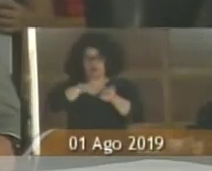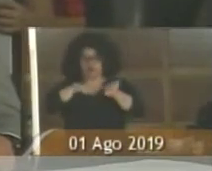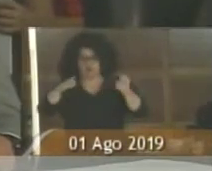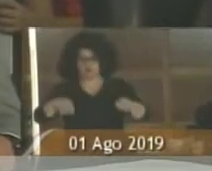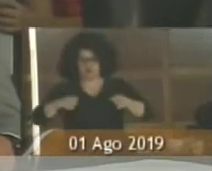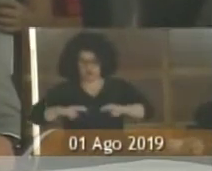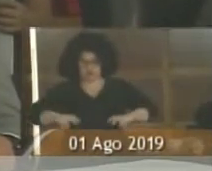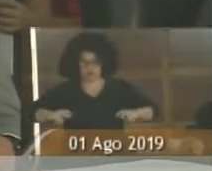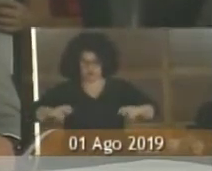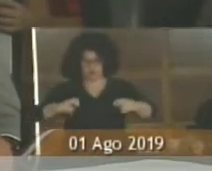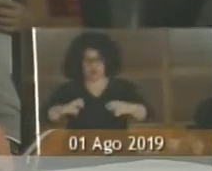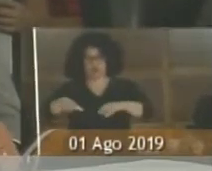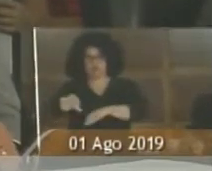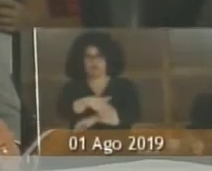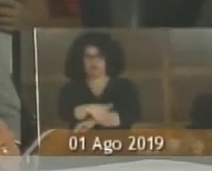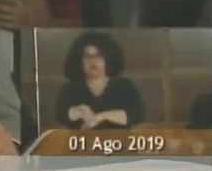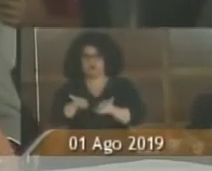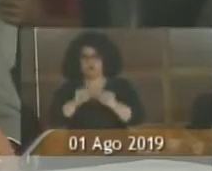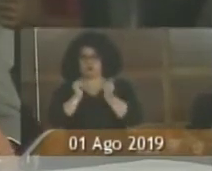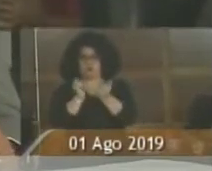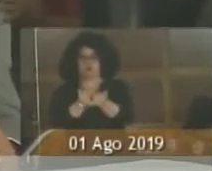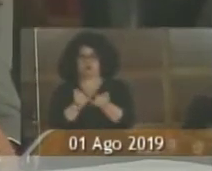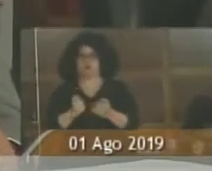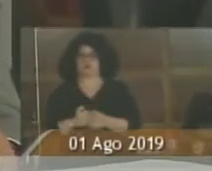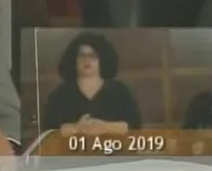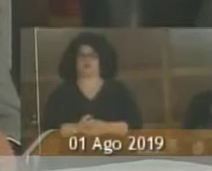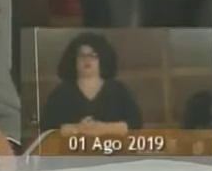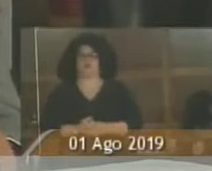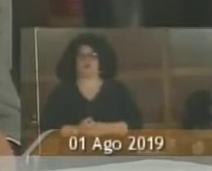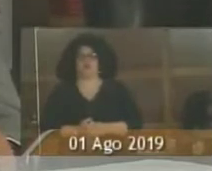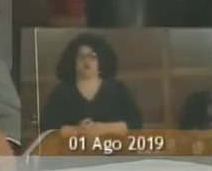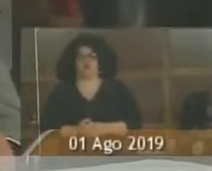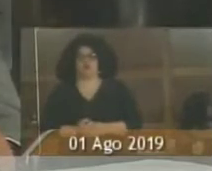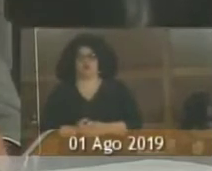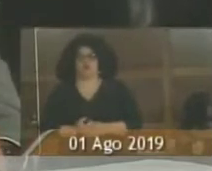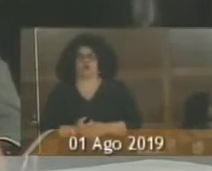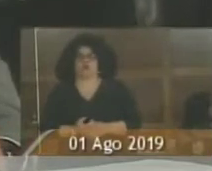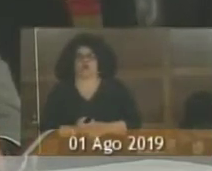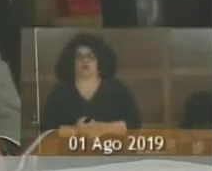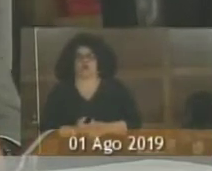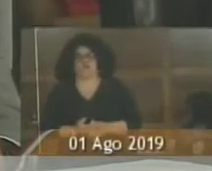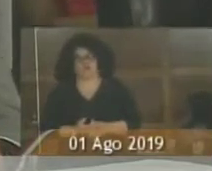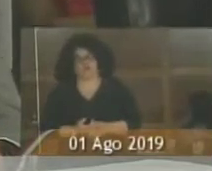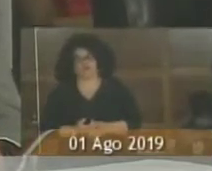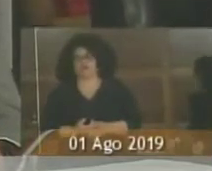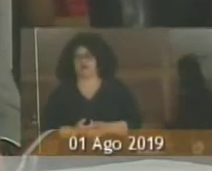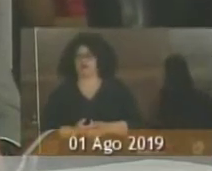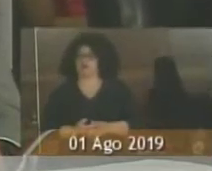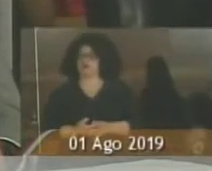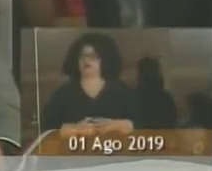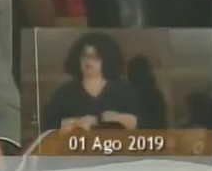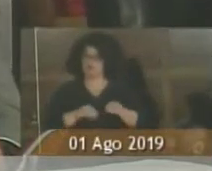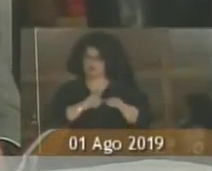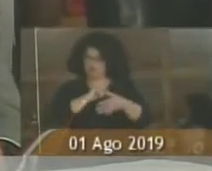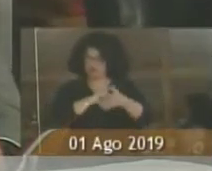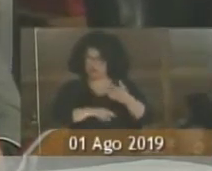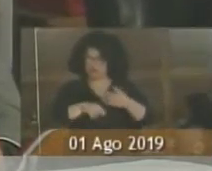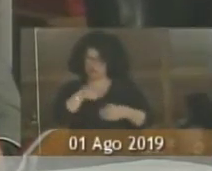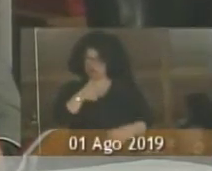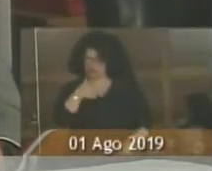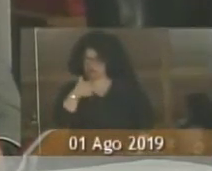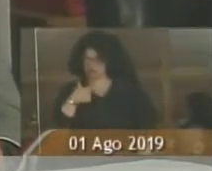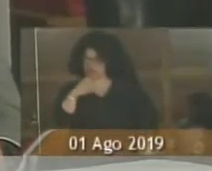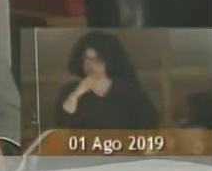de cimento na rua Doce Delta, BNH1, em frente ao restaurante Miller, bairro Jacuecanga. Indicação 2100,